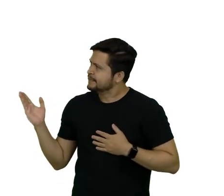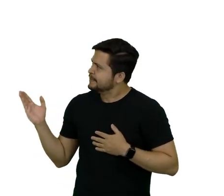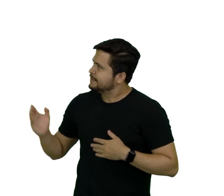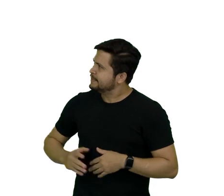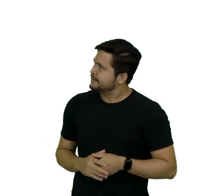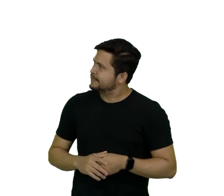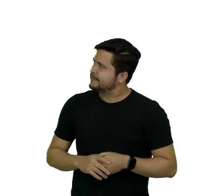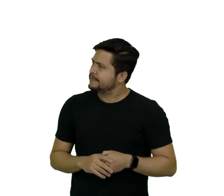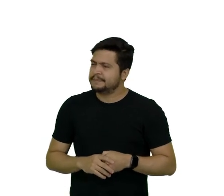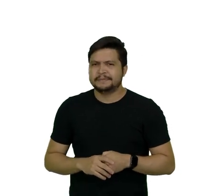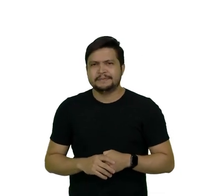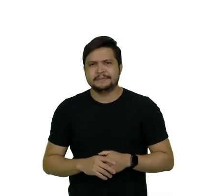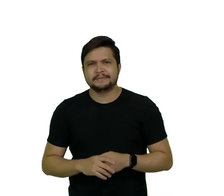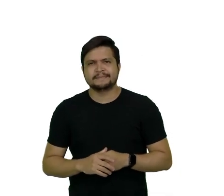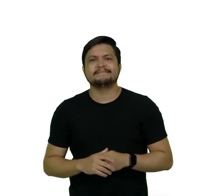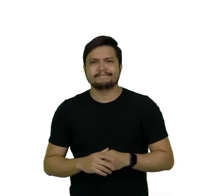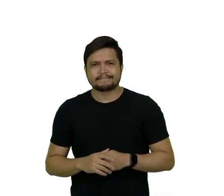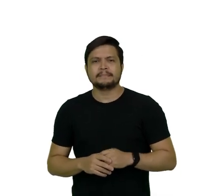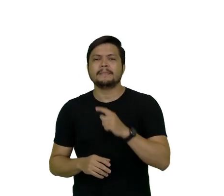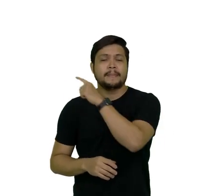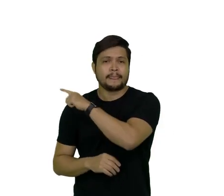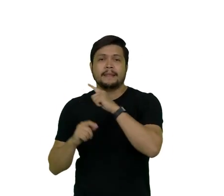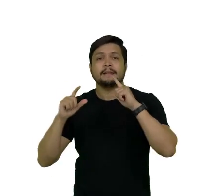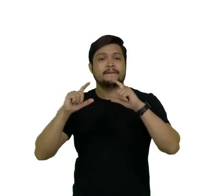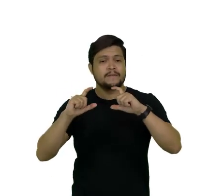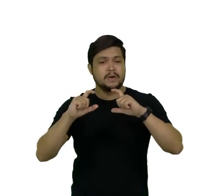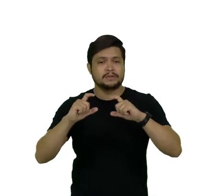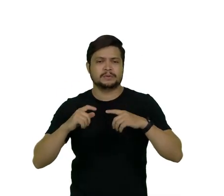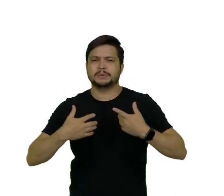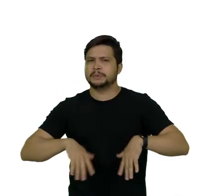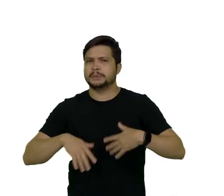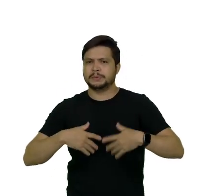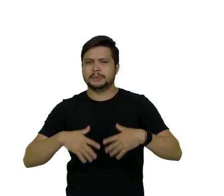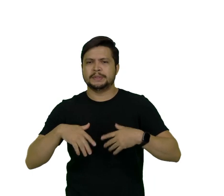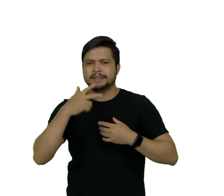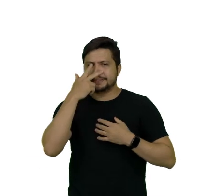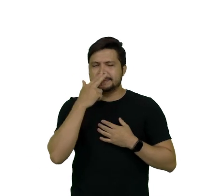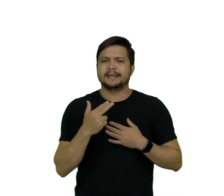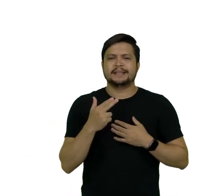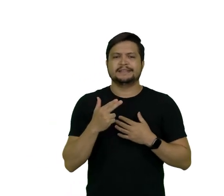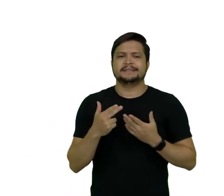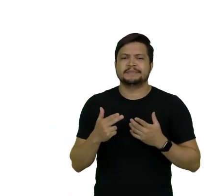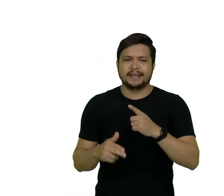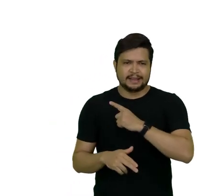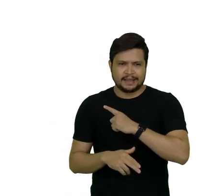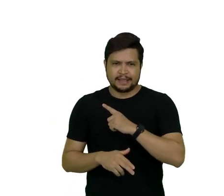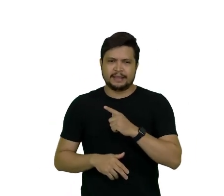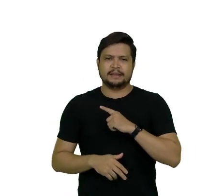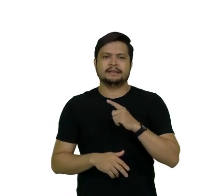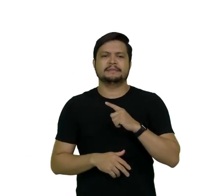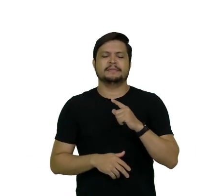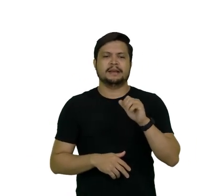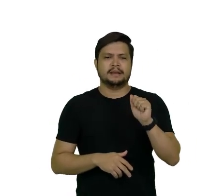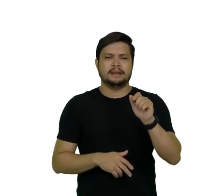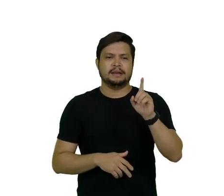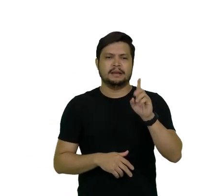na internet, óbvio, né? E aí, essa foto, ela é uma passagem de bastão, que eu considero, né? A gente tem